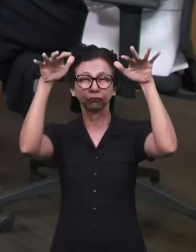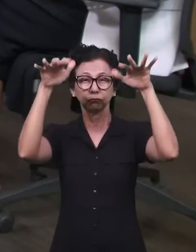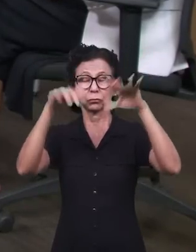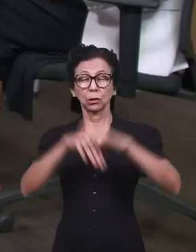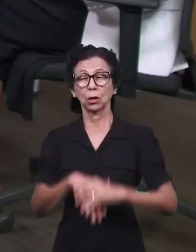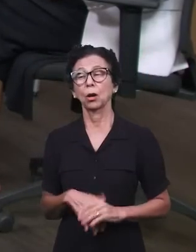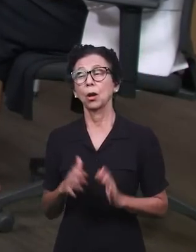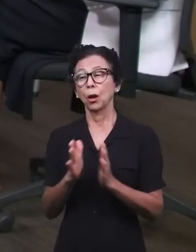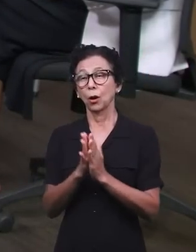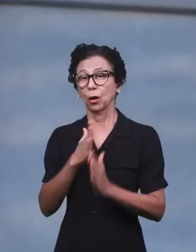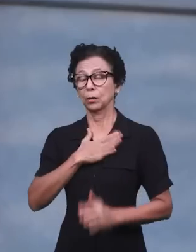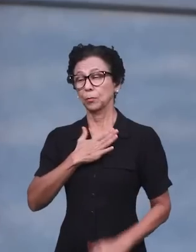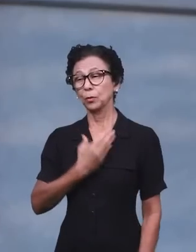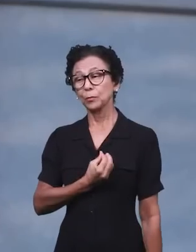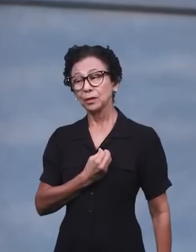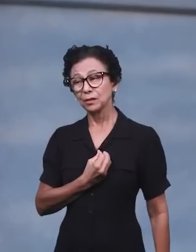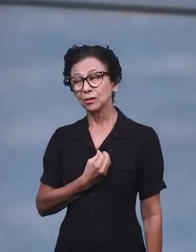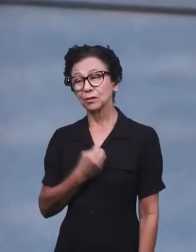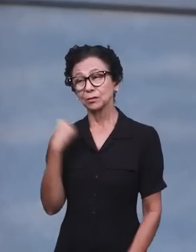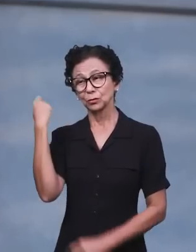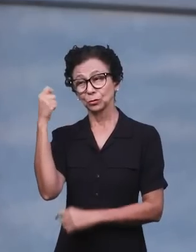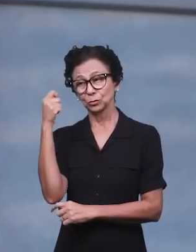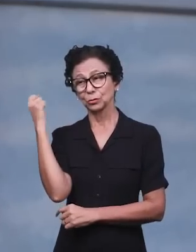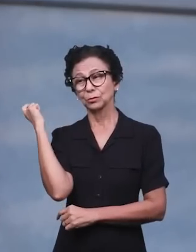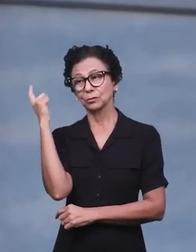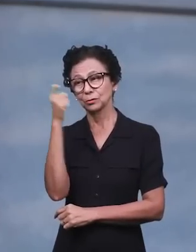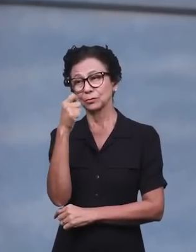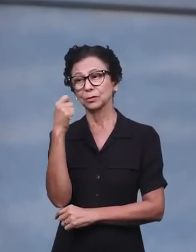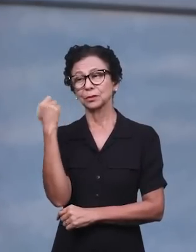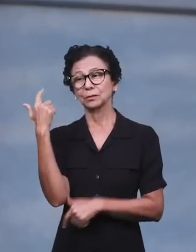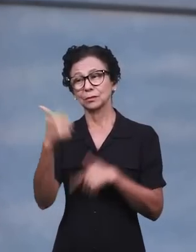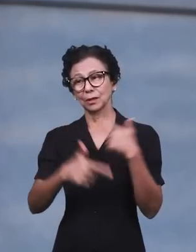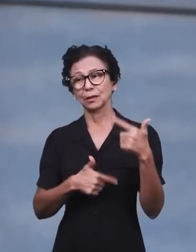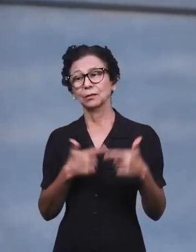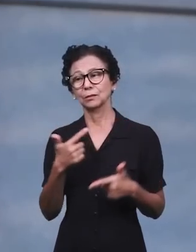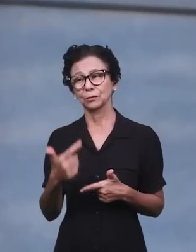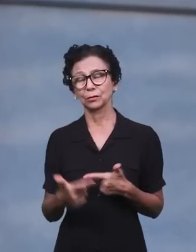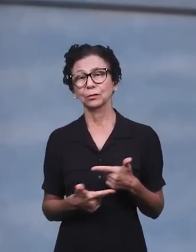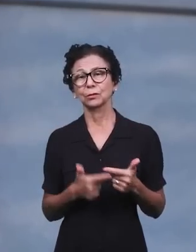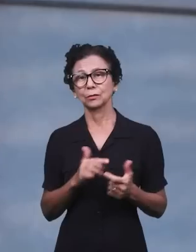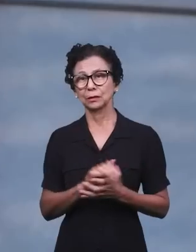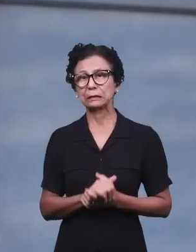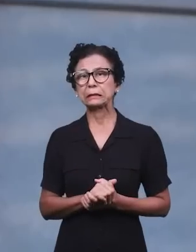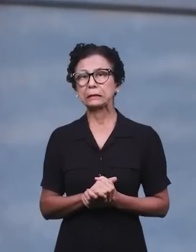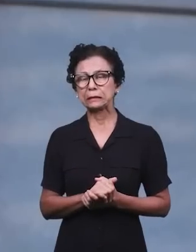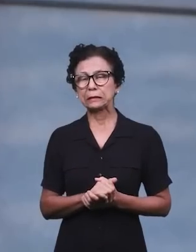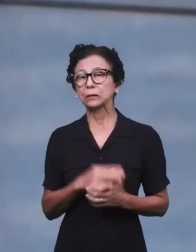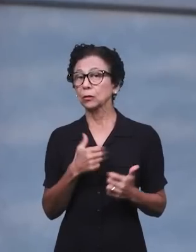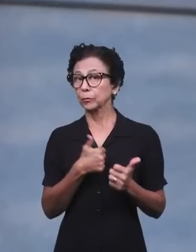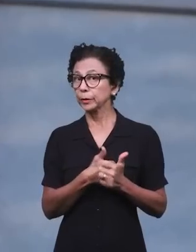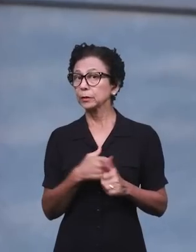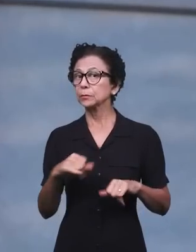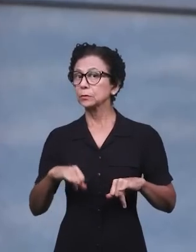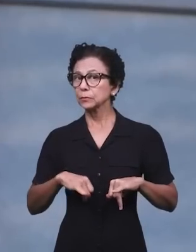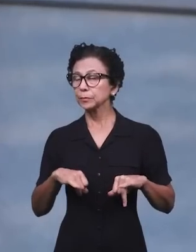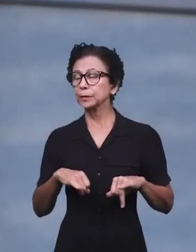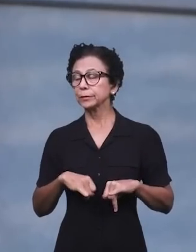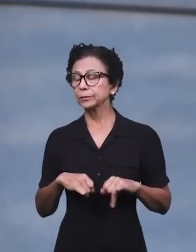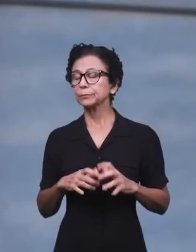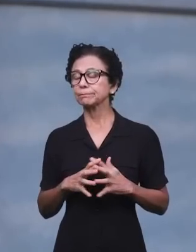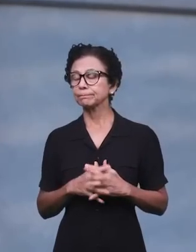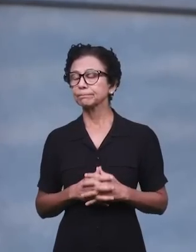aqui está difícil. Então nós acompanhamos de perto o sofrimento dos irmãos lá, que não está sendo fácil.